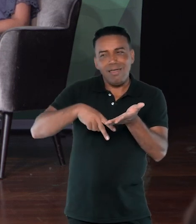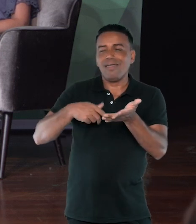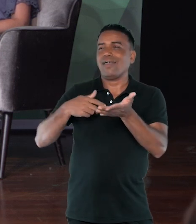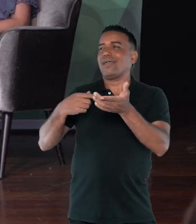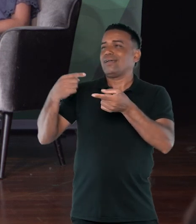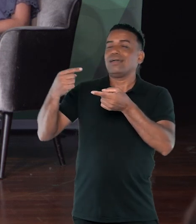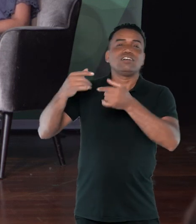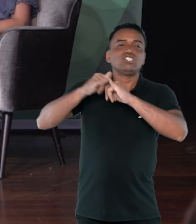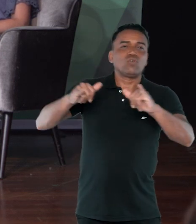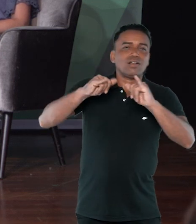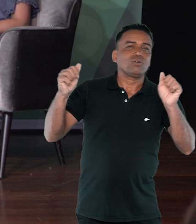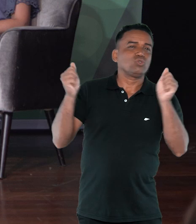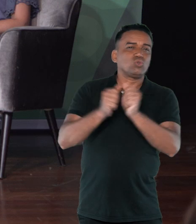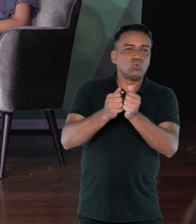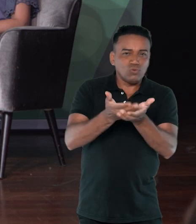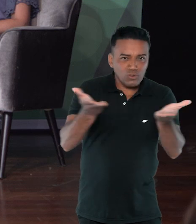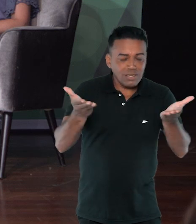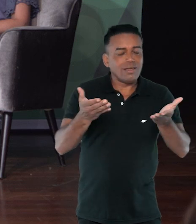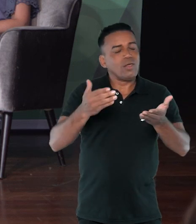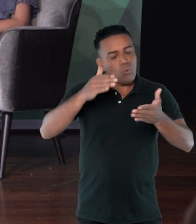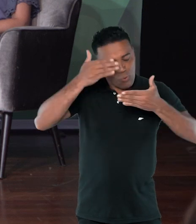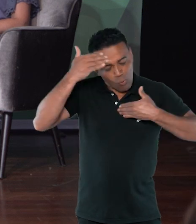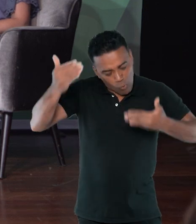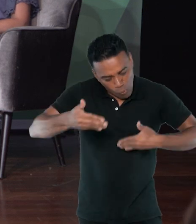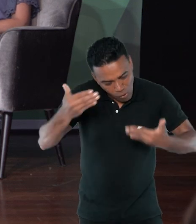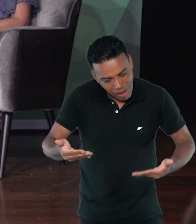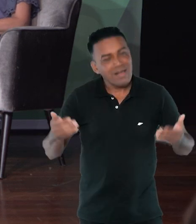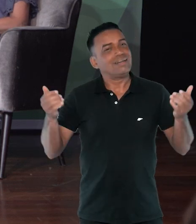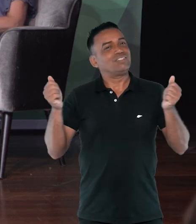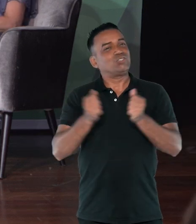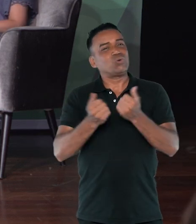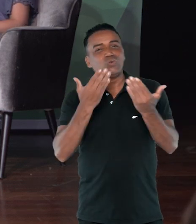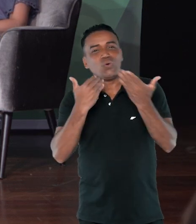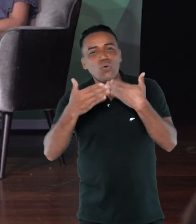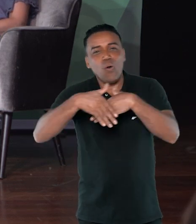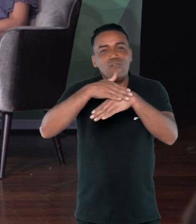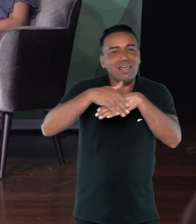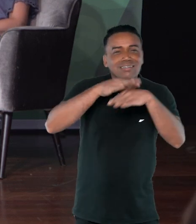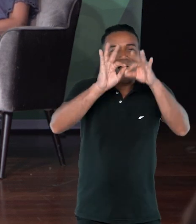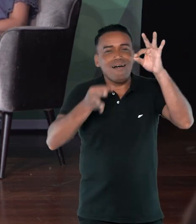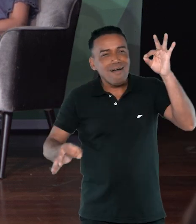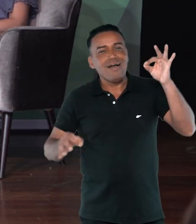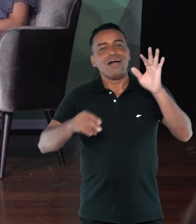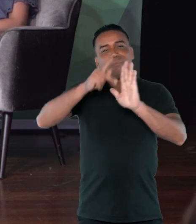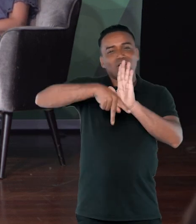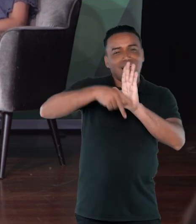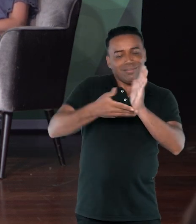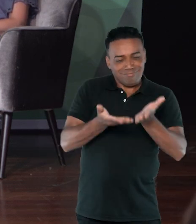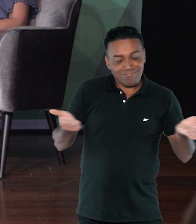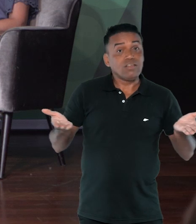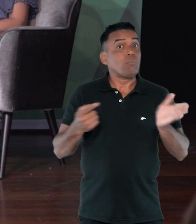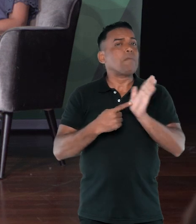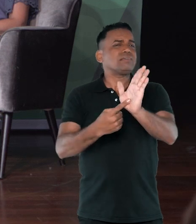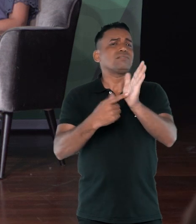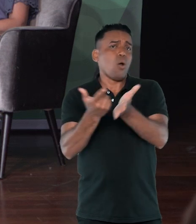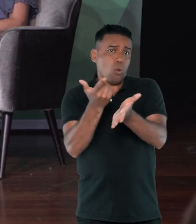né, na divulgação. Me sinto muito honrada, viu, de estar aqui conversando com você no Sempre um Papo. Vamos apresentar